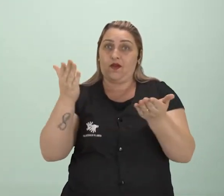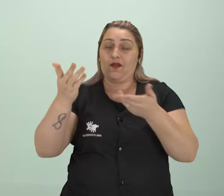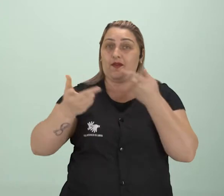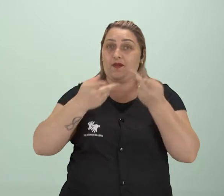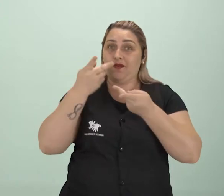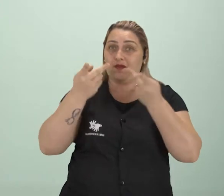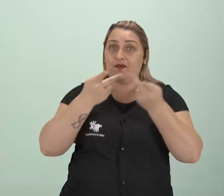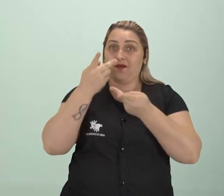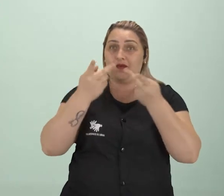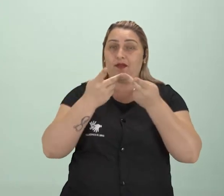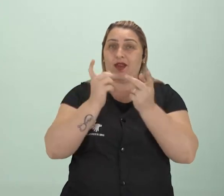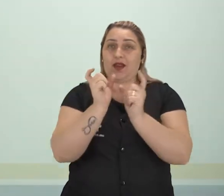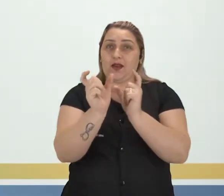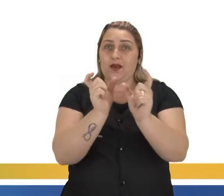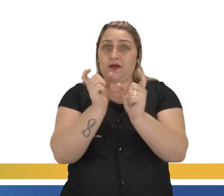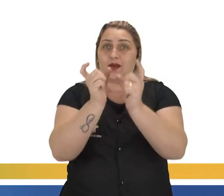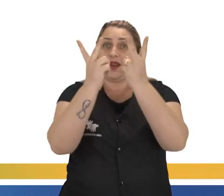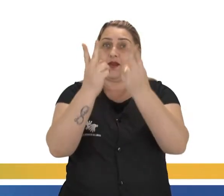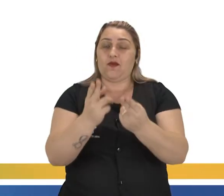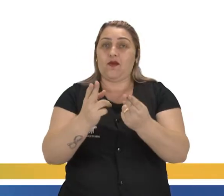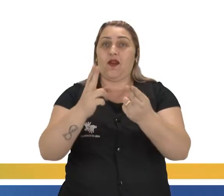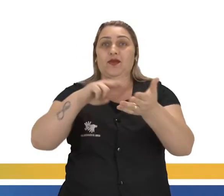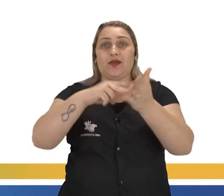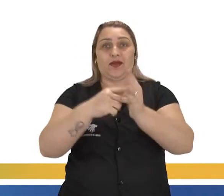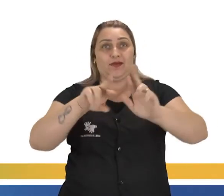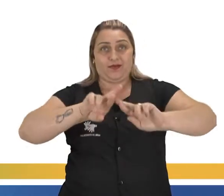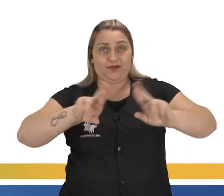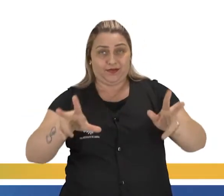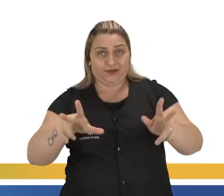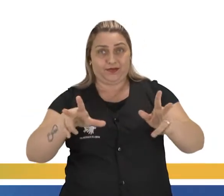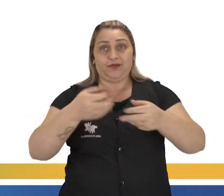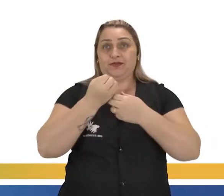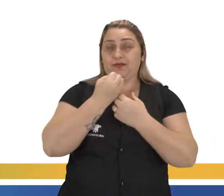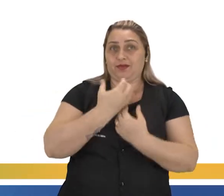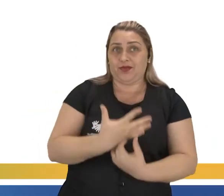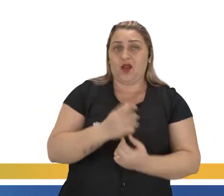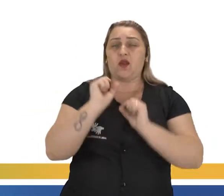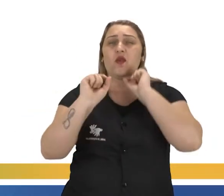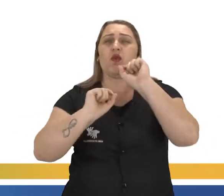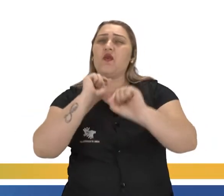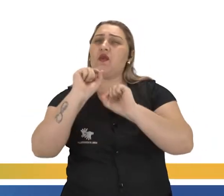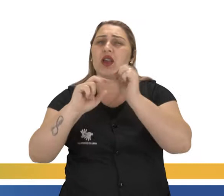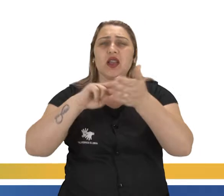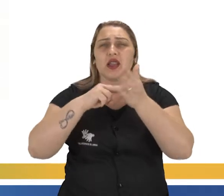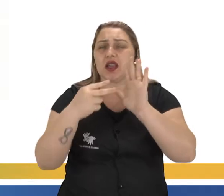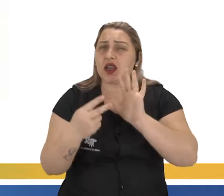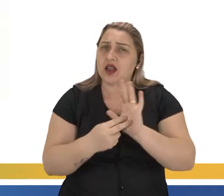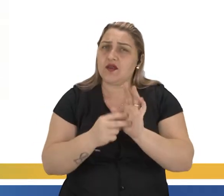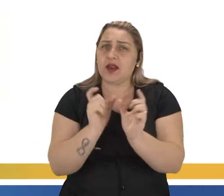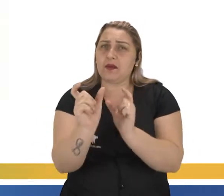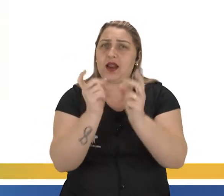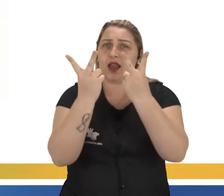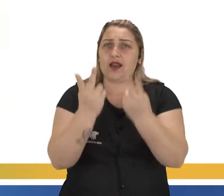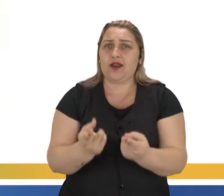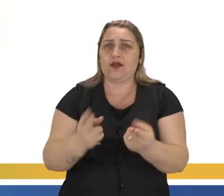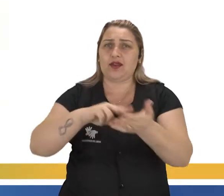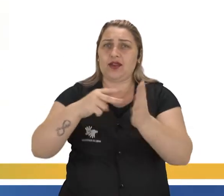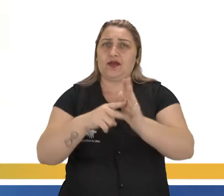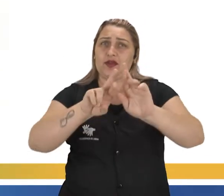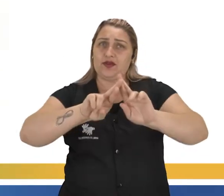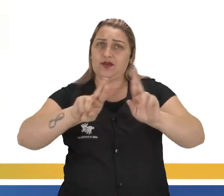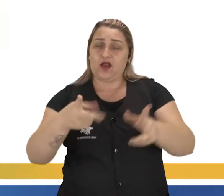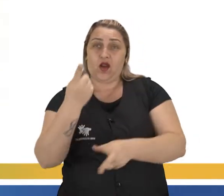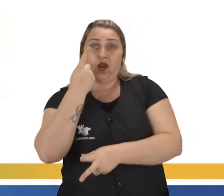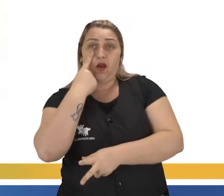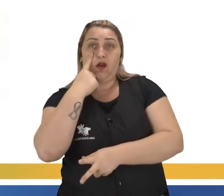sobre divergências léxicas. Bom, o que são essas divergências léxicas?